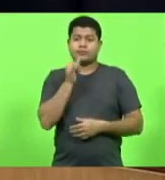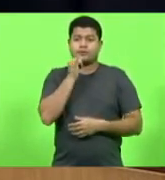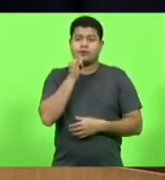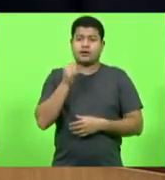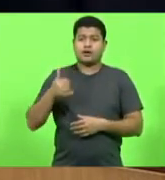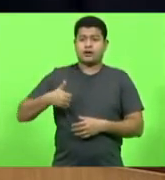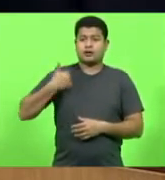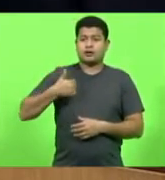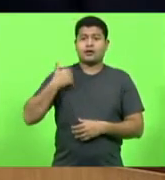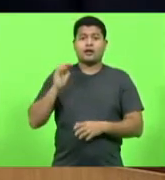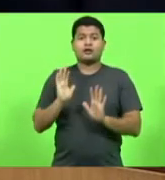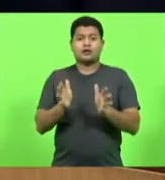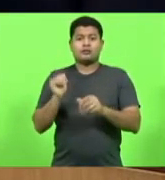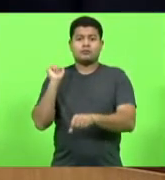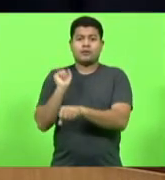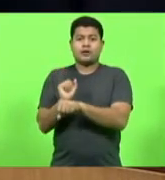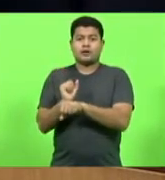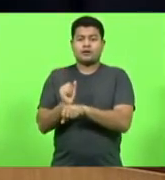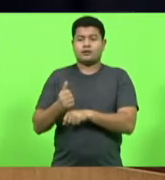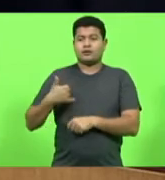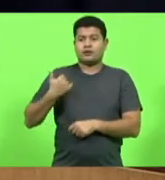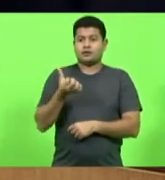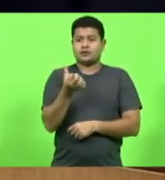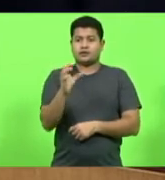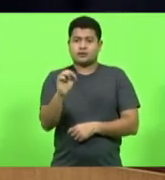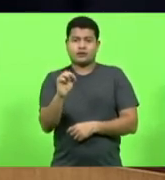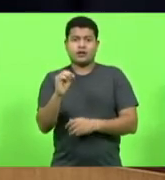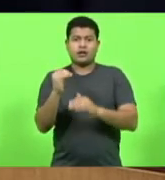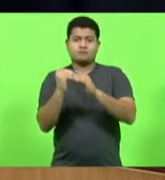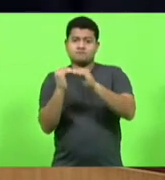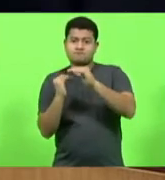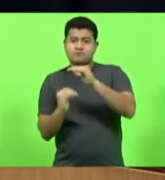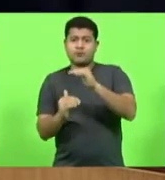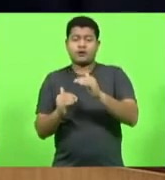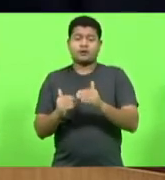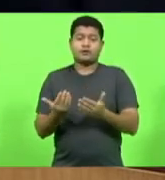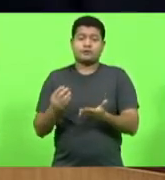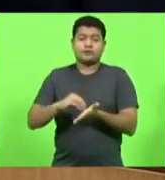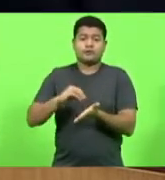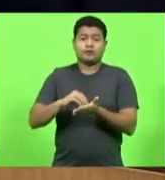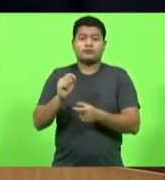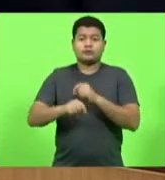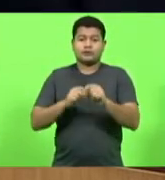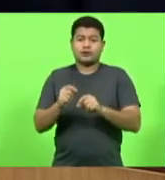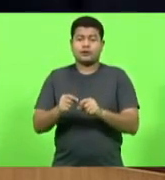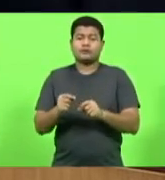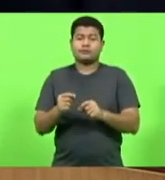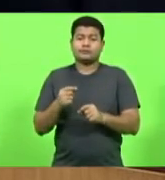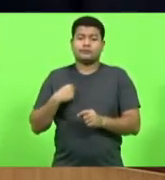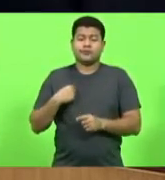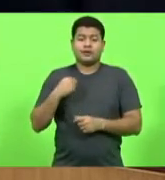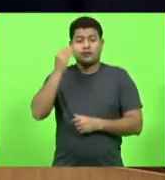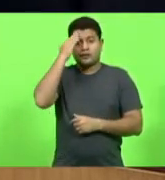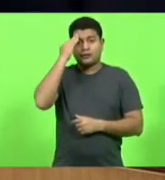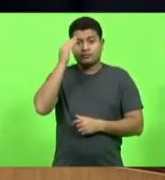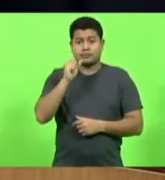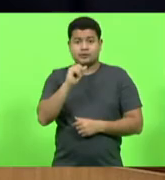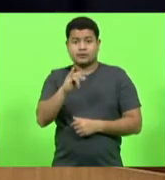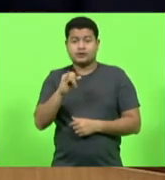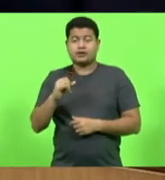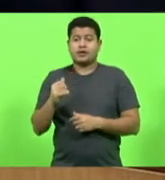tinha parado ali nos 60 anos e não tinha perspectiva daqueles com menos de 60 anos, 59,